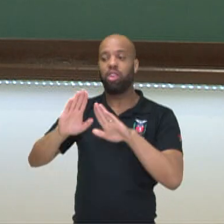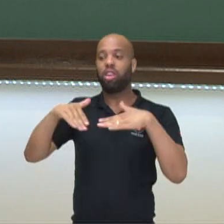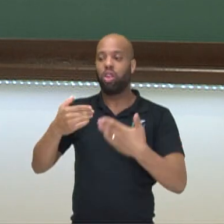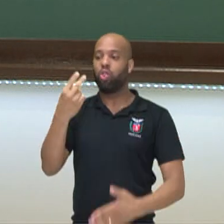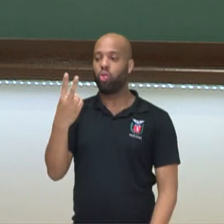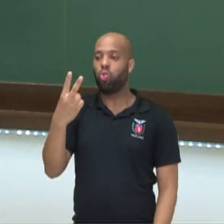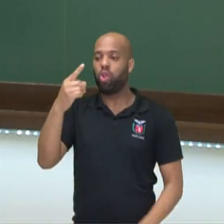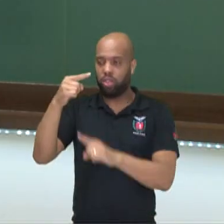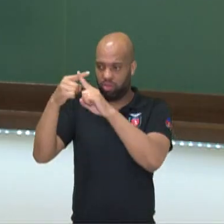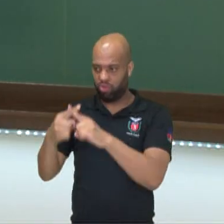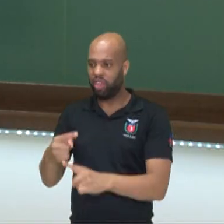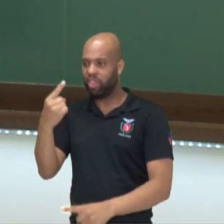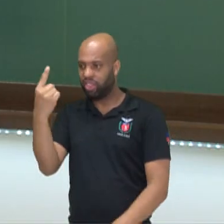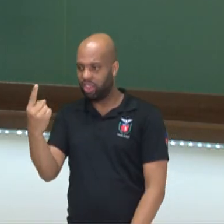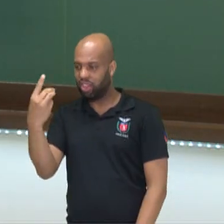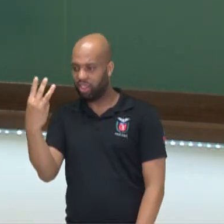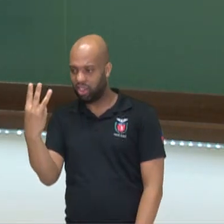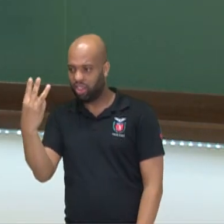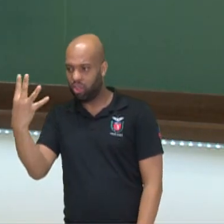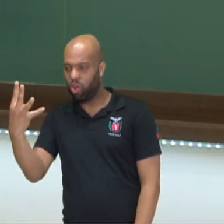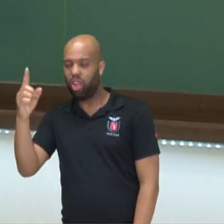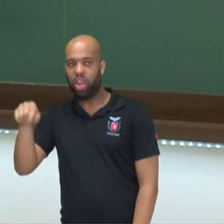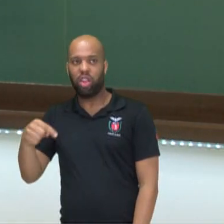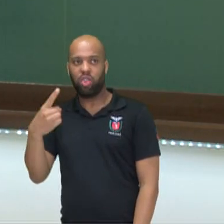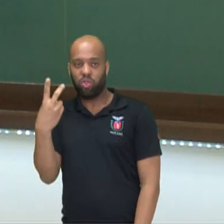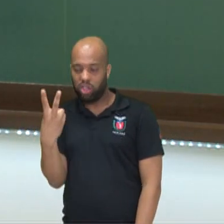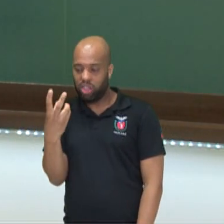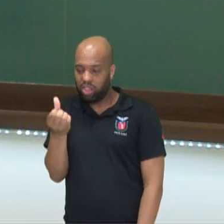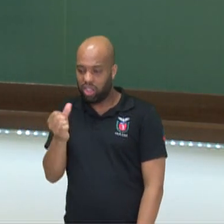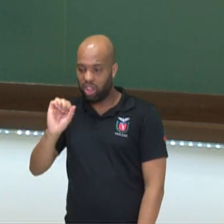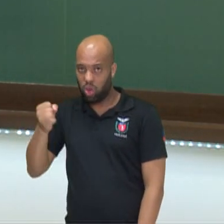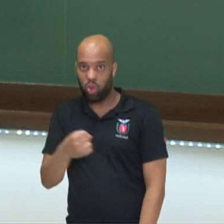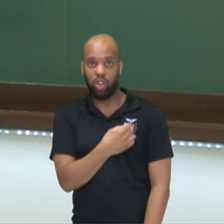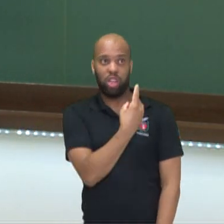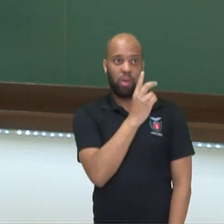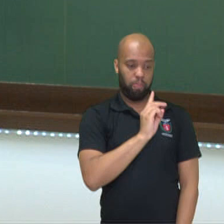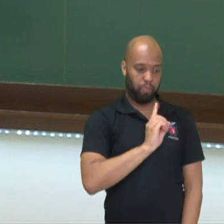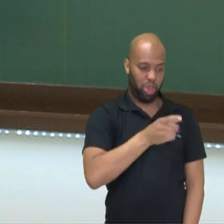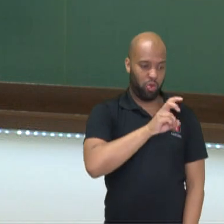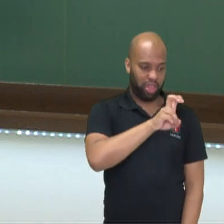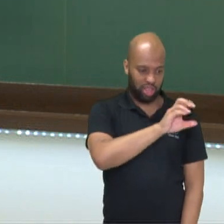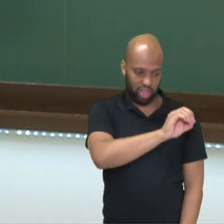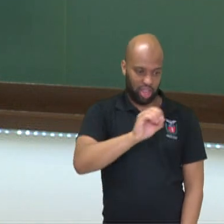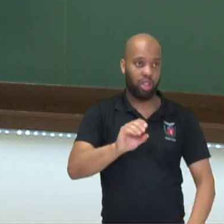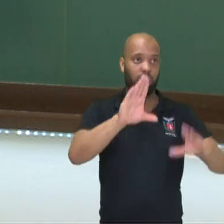vezes 134 dá 268. Lembre-se, multiplicação primeiro.